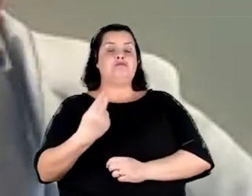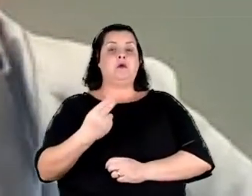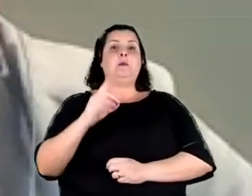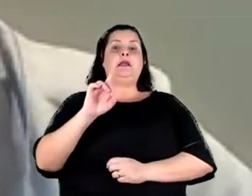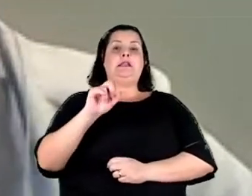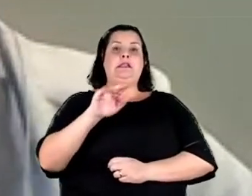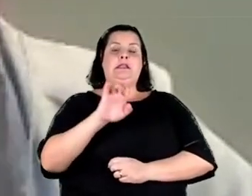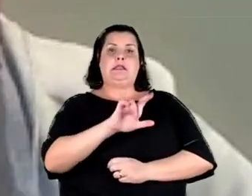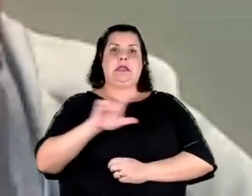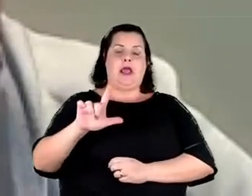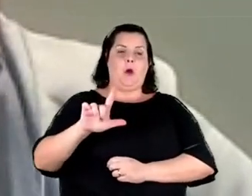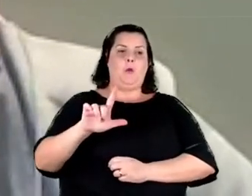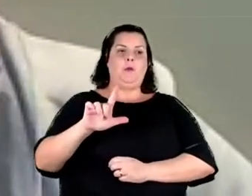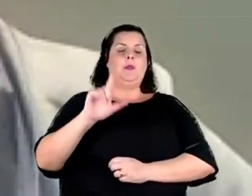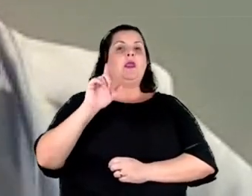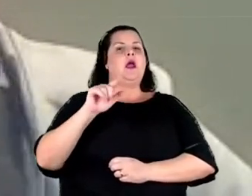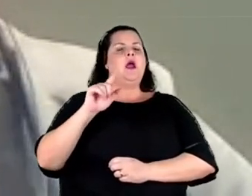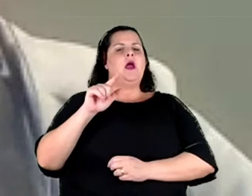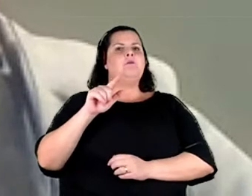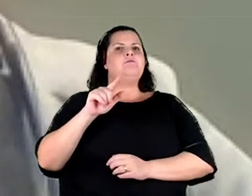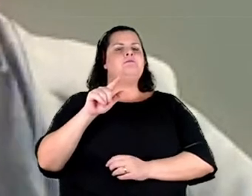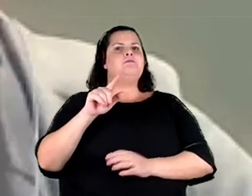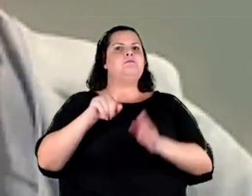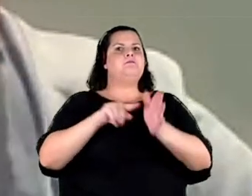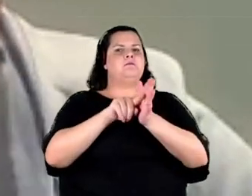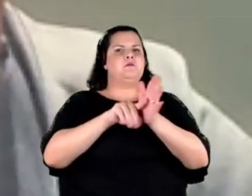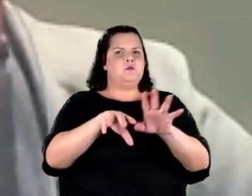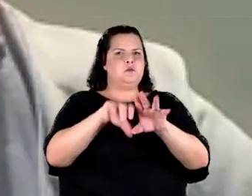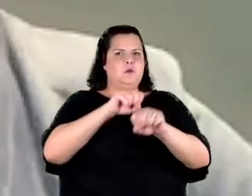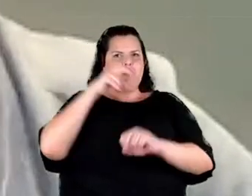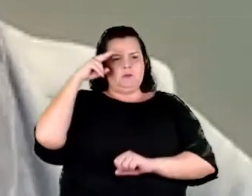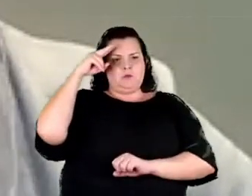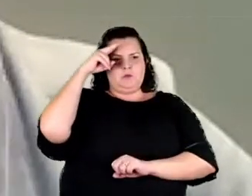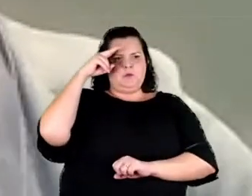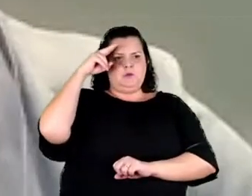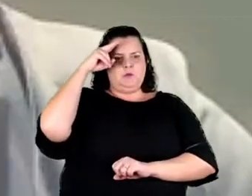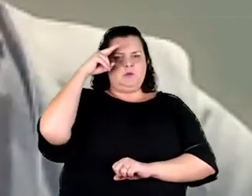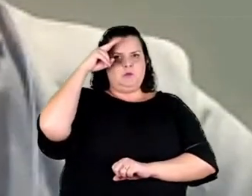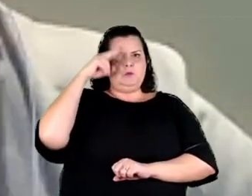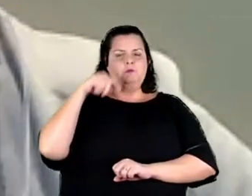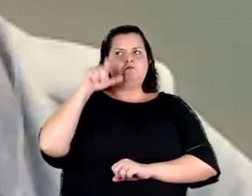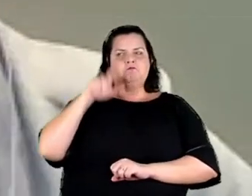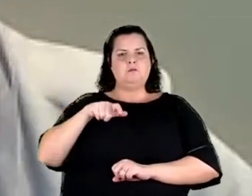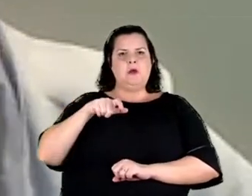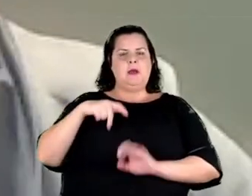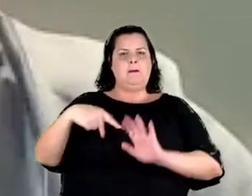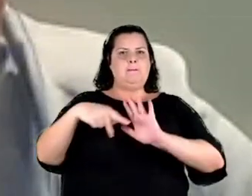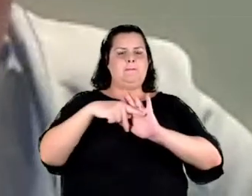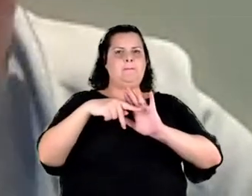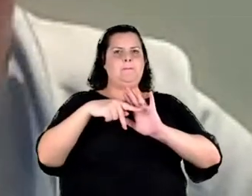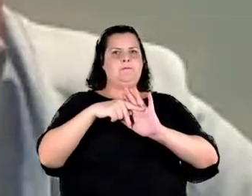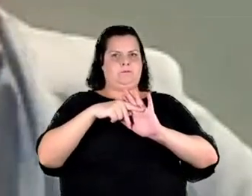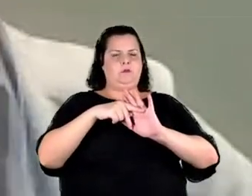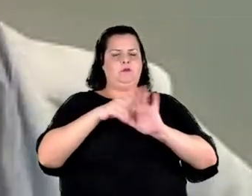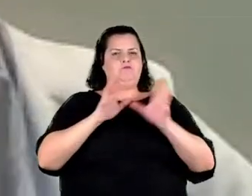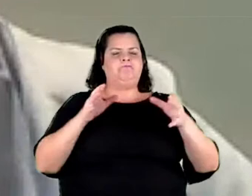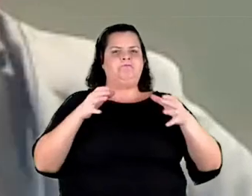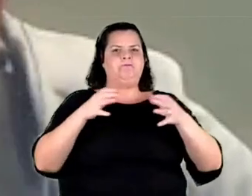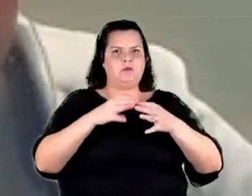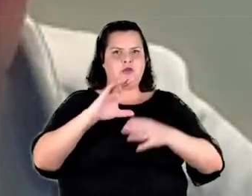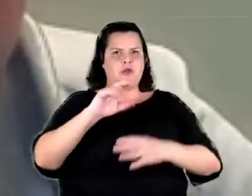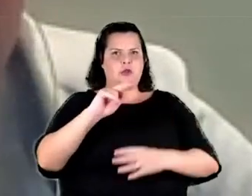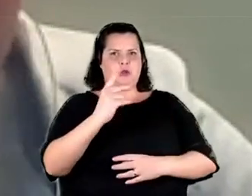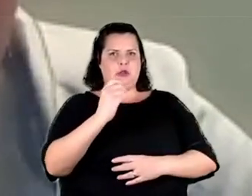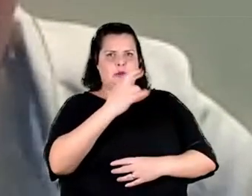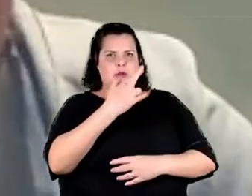Osowicki, eu sou historiador. Também sou xeliach da Xenxa Judaica, aqui em Brasil, xeliach também da Tnuá Betar